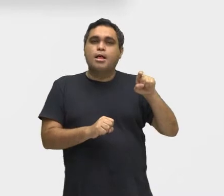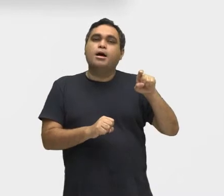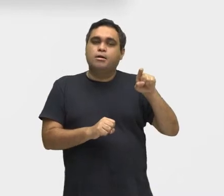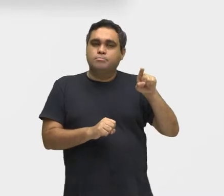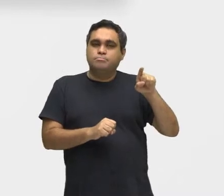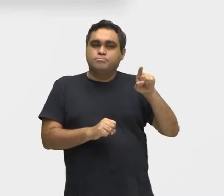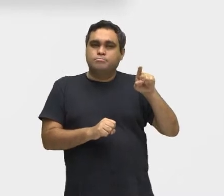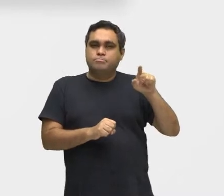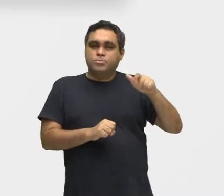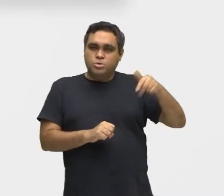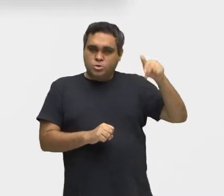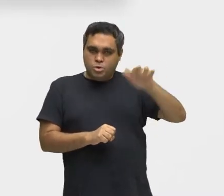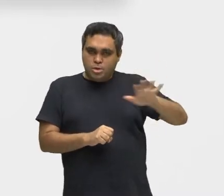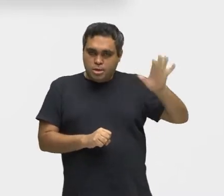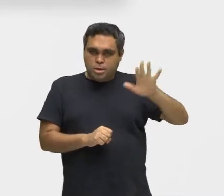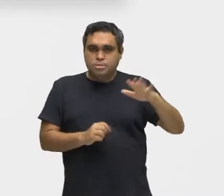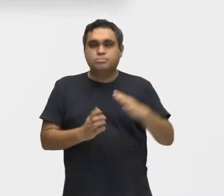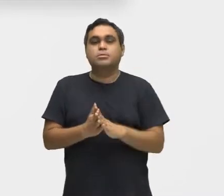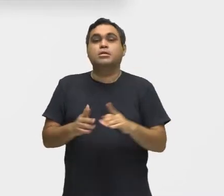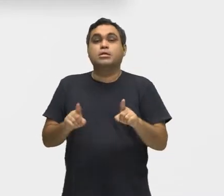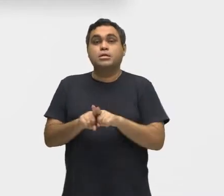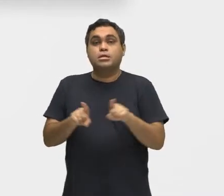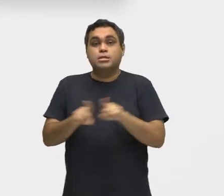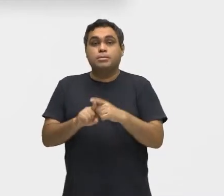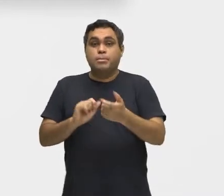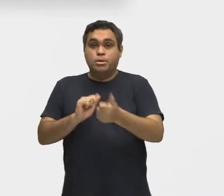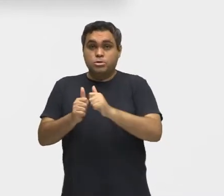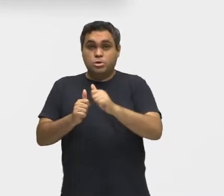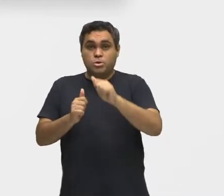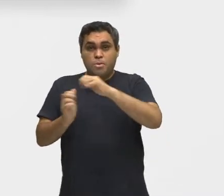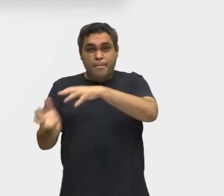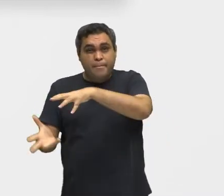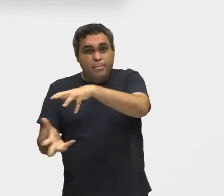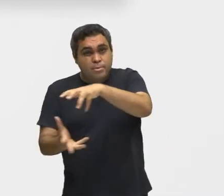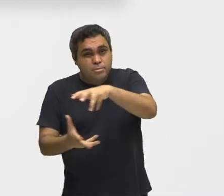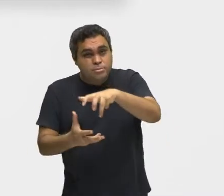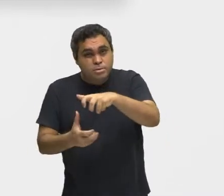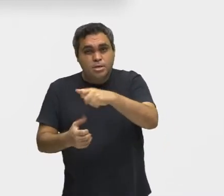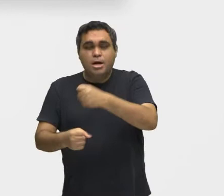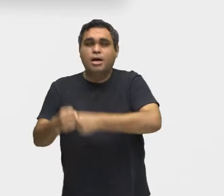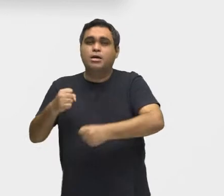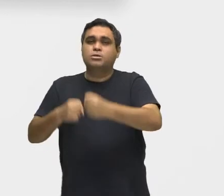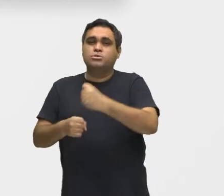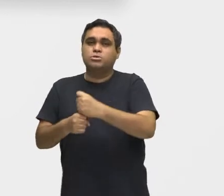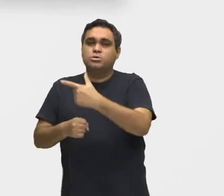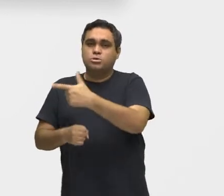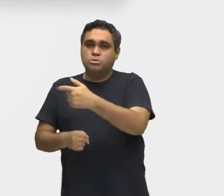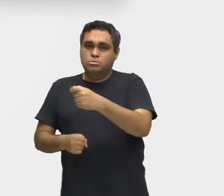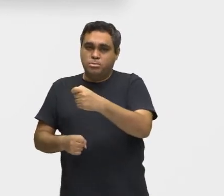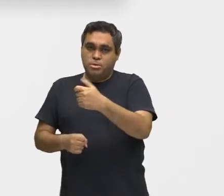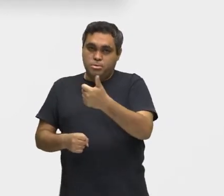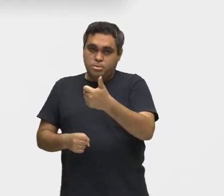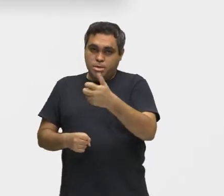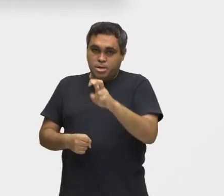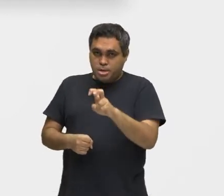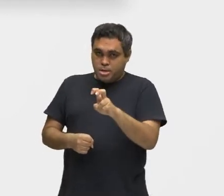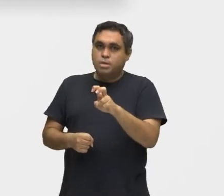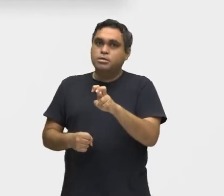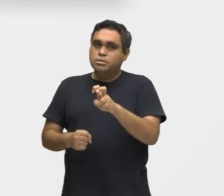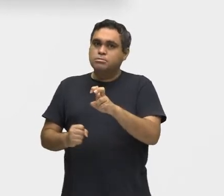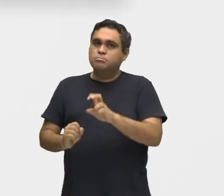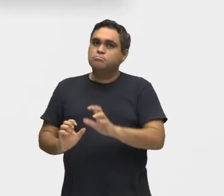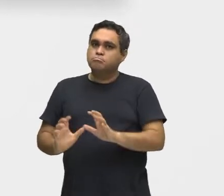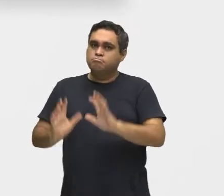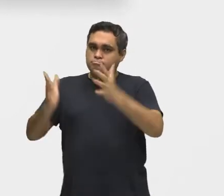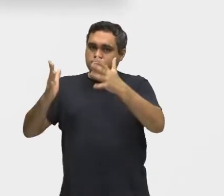em 2015, certo? Muito bem, então, esses são grandes eventos que vão demonstrar